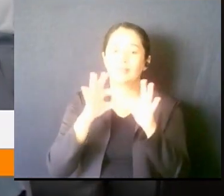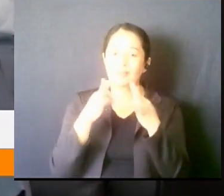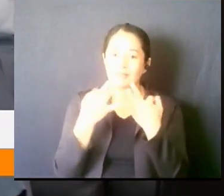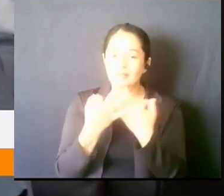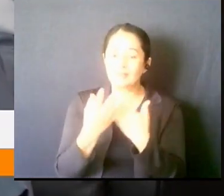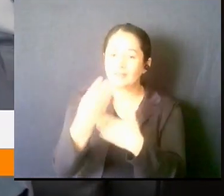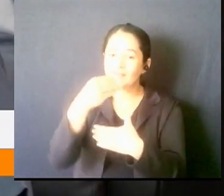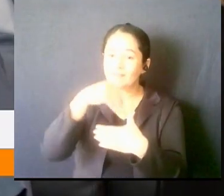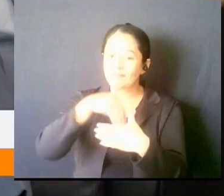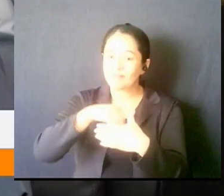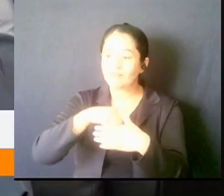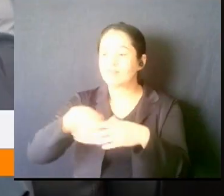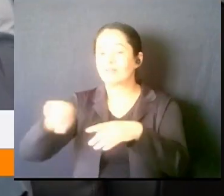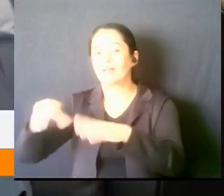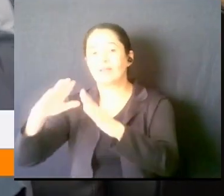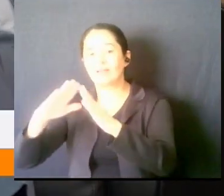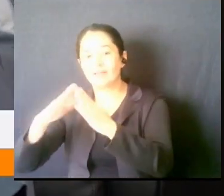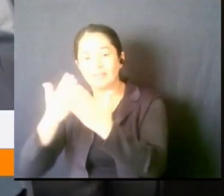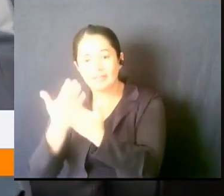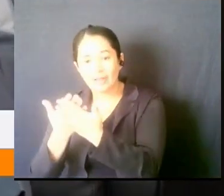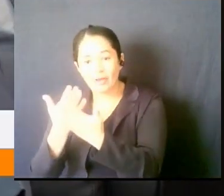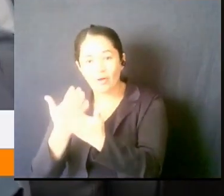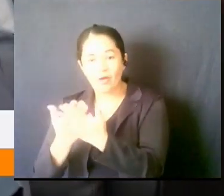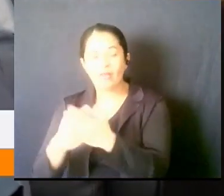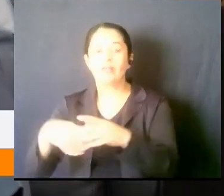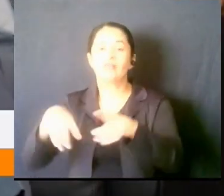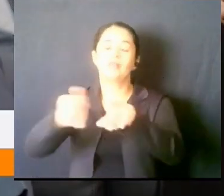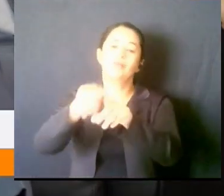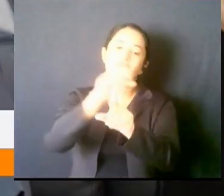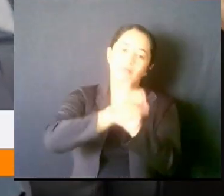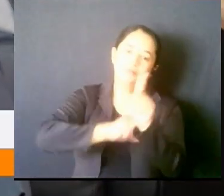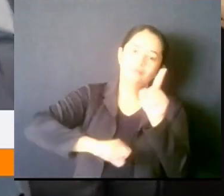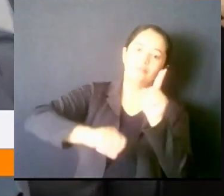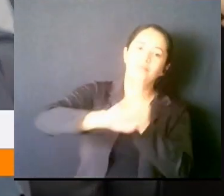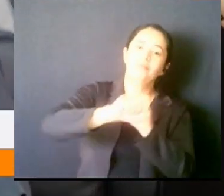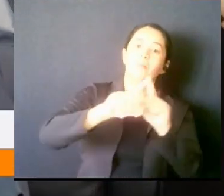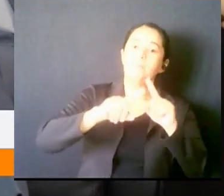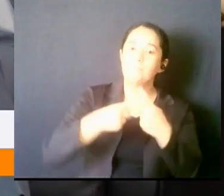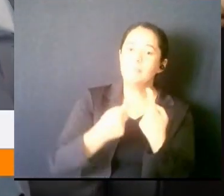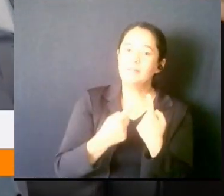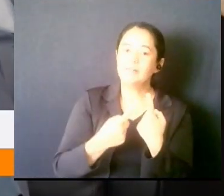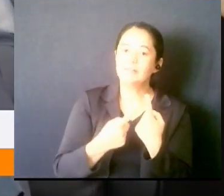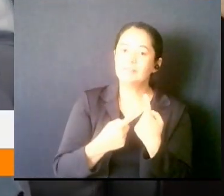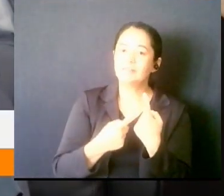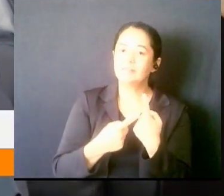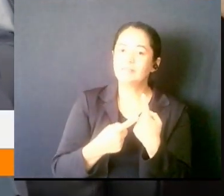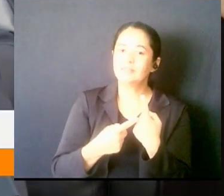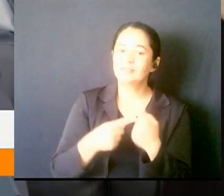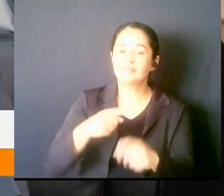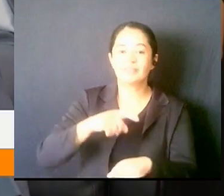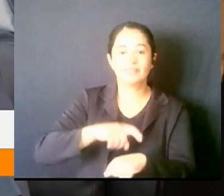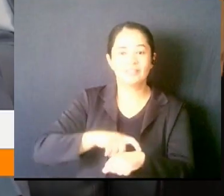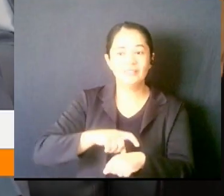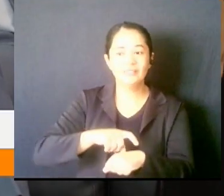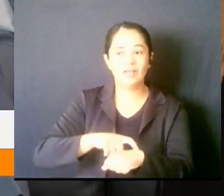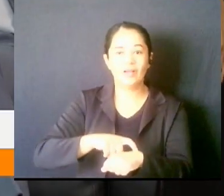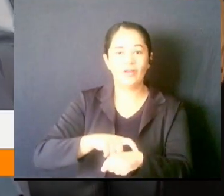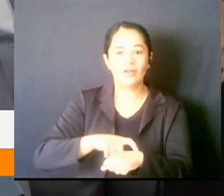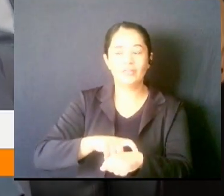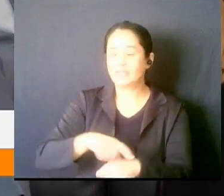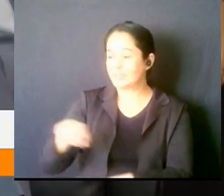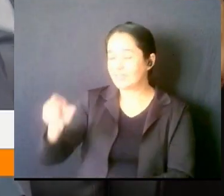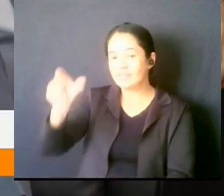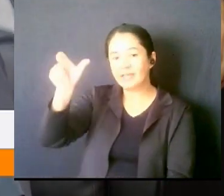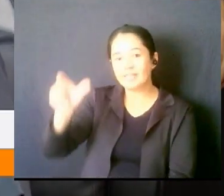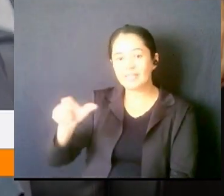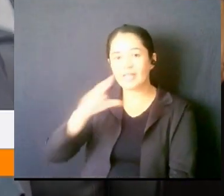escola, na sociedade. Mas quando a gente pega adolescentes que planejaram a gestação, menores de 16 anos que começam a planejar a gestação, a gente